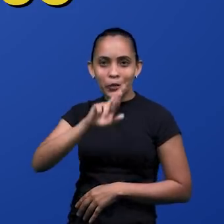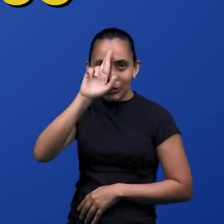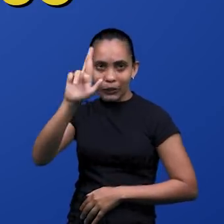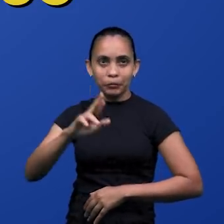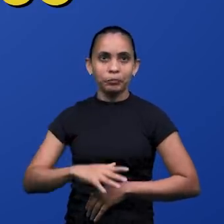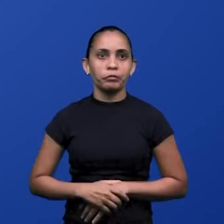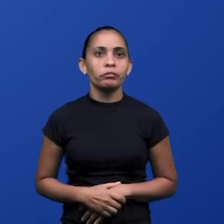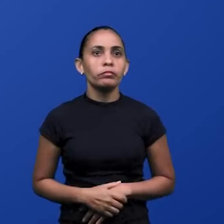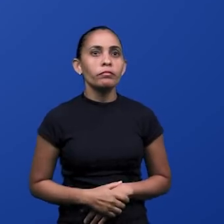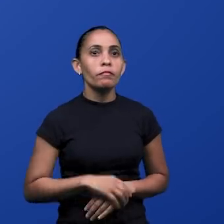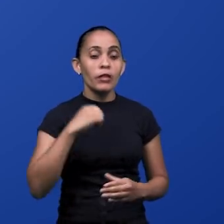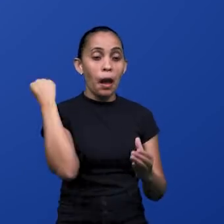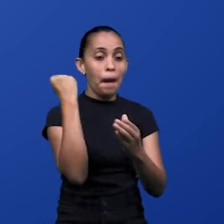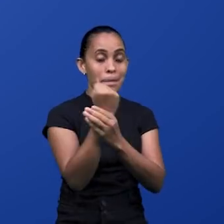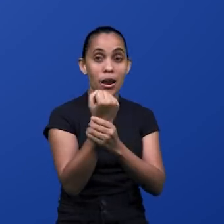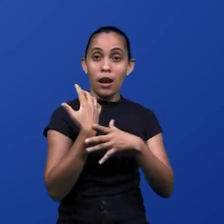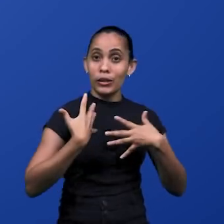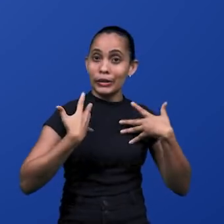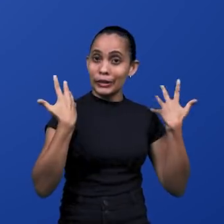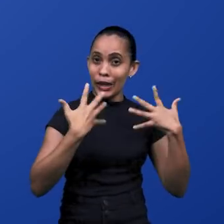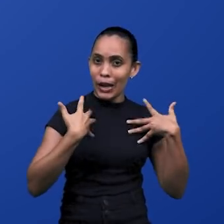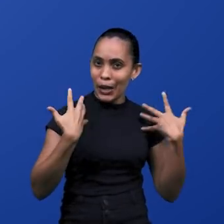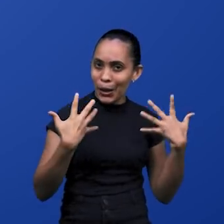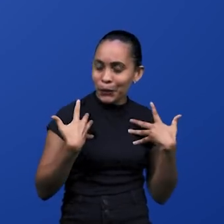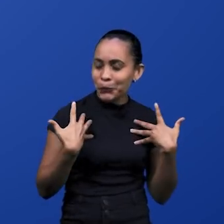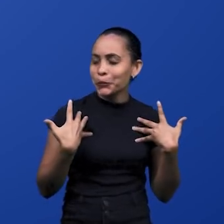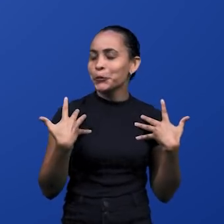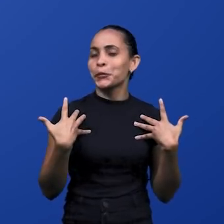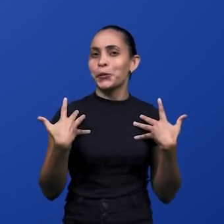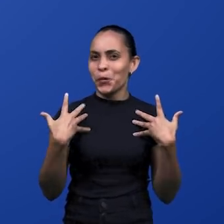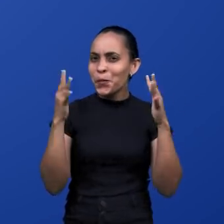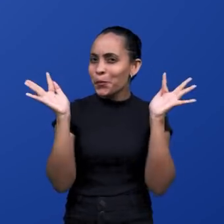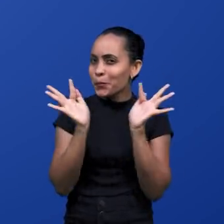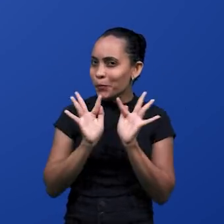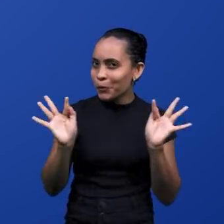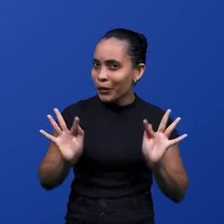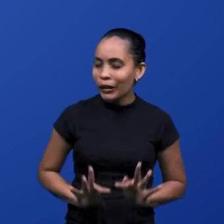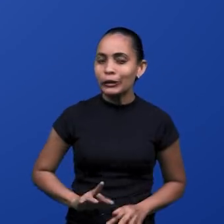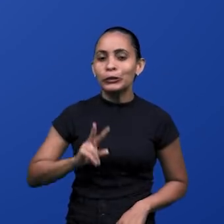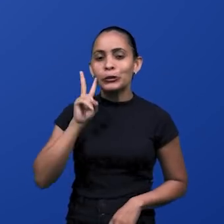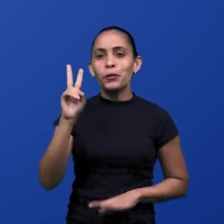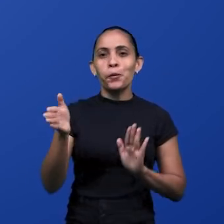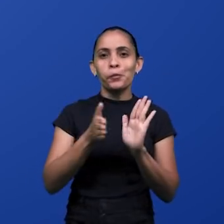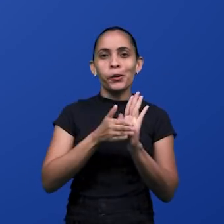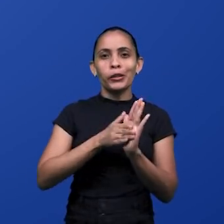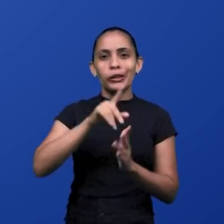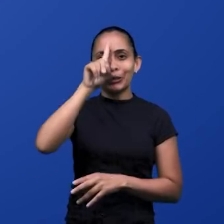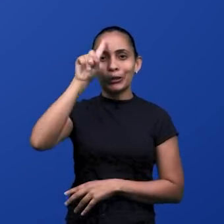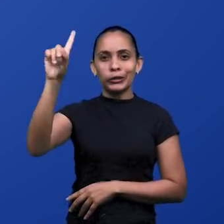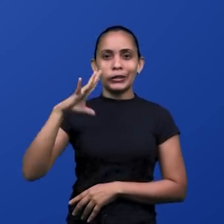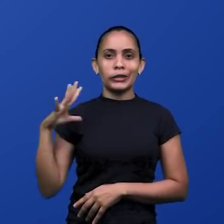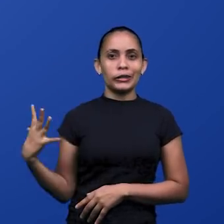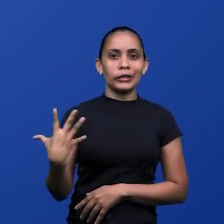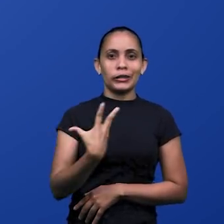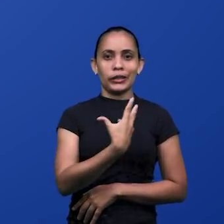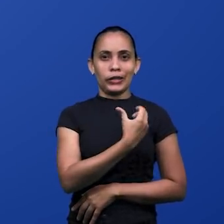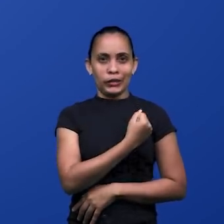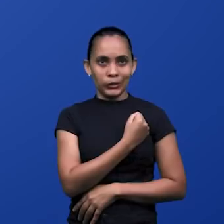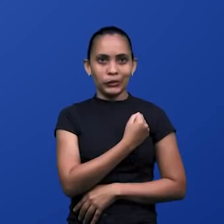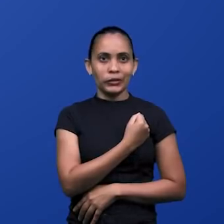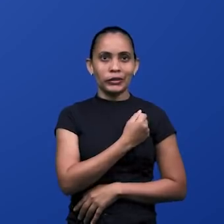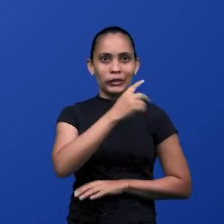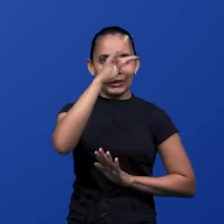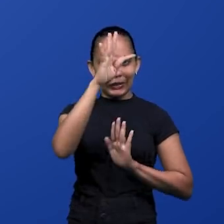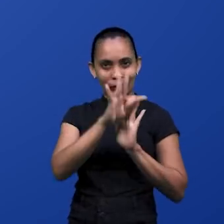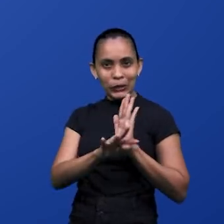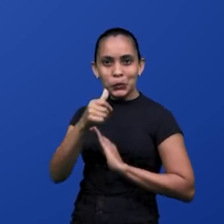Jesus a todos. Abraão se alegrou, ficou muito contente por ver o projeto de Deus da salvação. Minha mãe vai ler